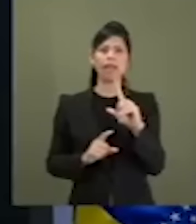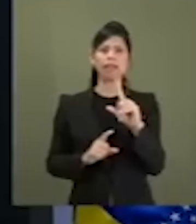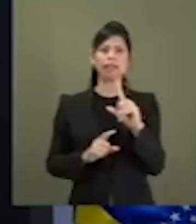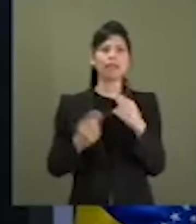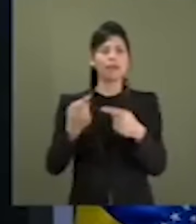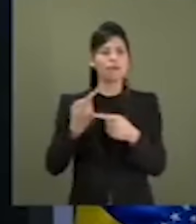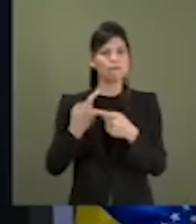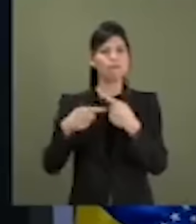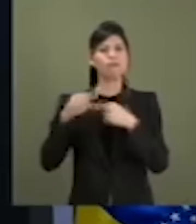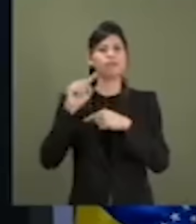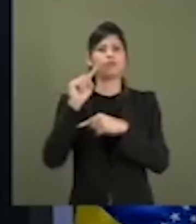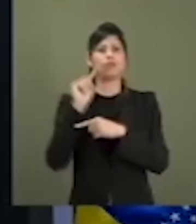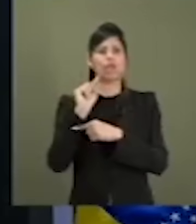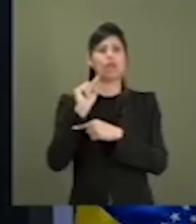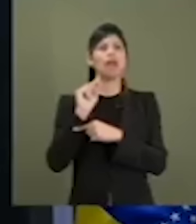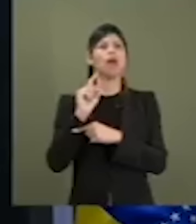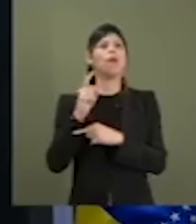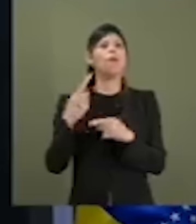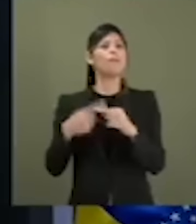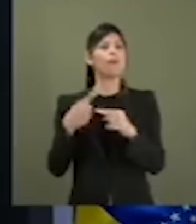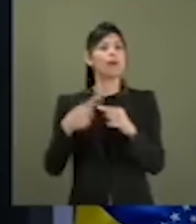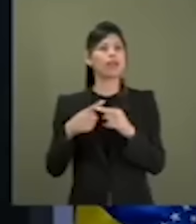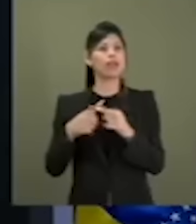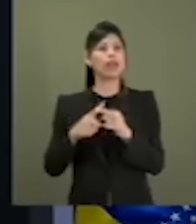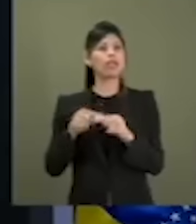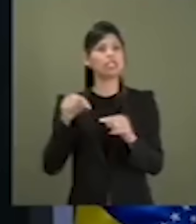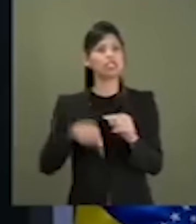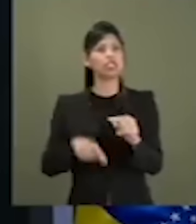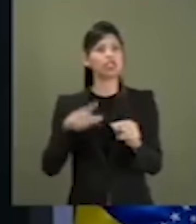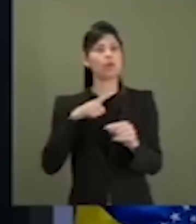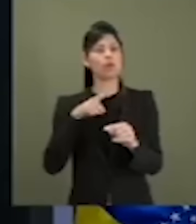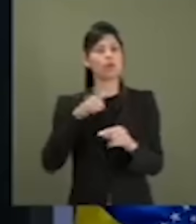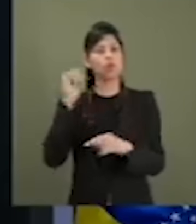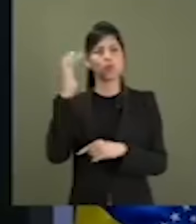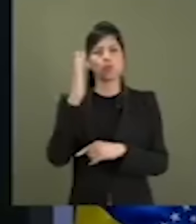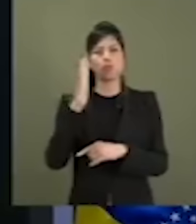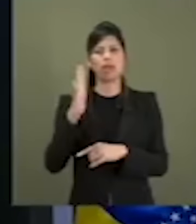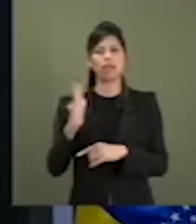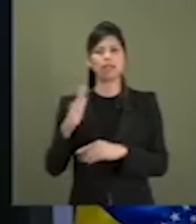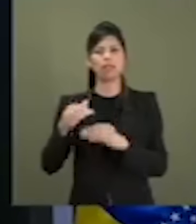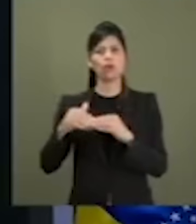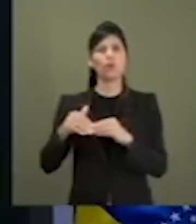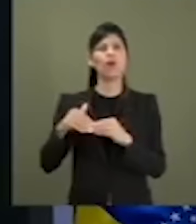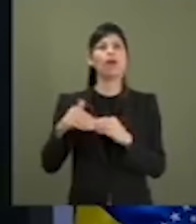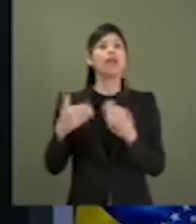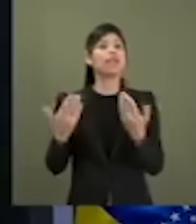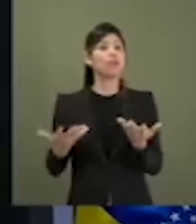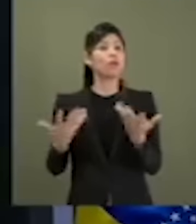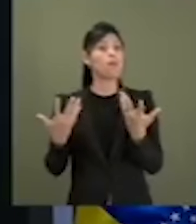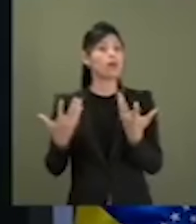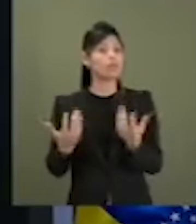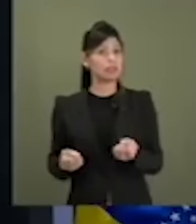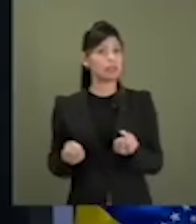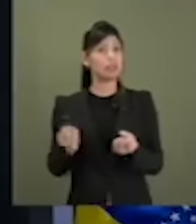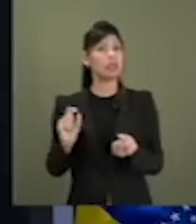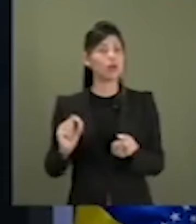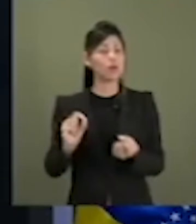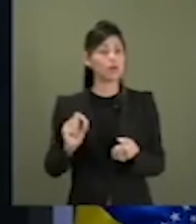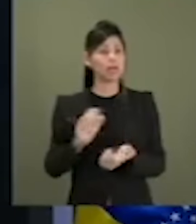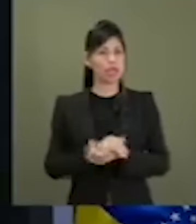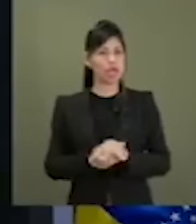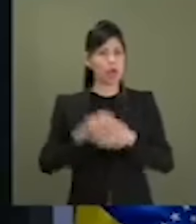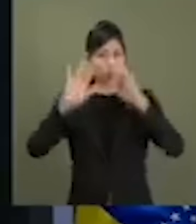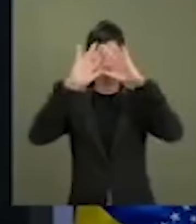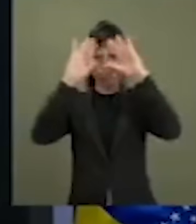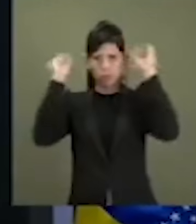que perdem no processo eleitoral Brasil afora, se valem do Supremo Tribunal Federal para impor